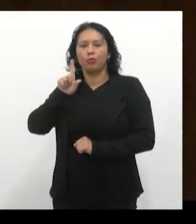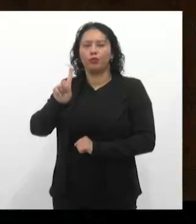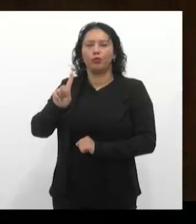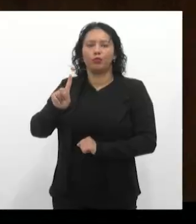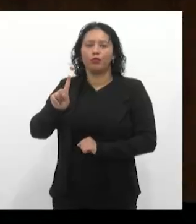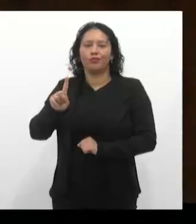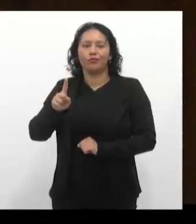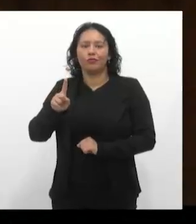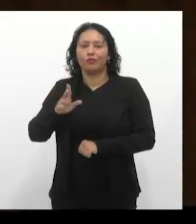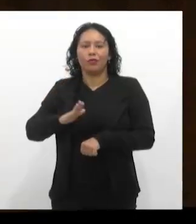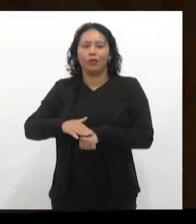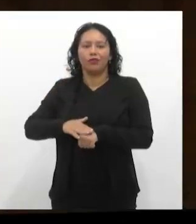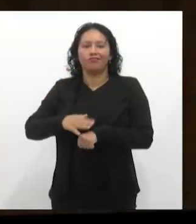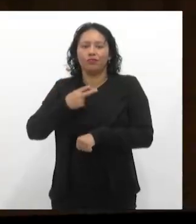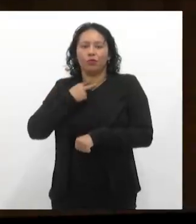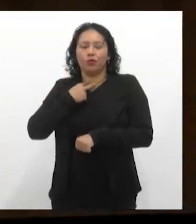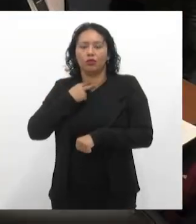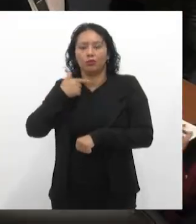engano.